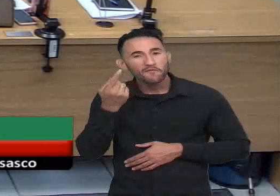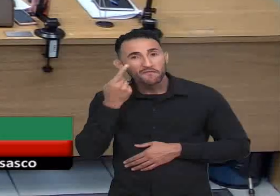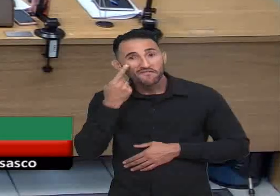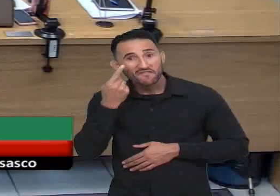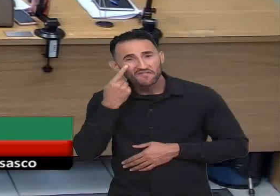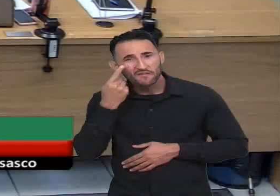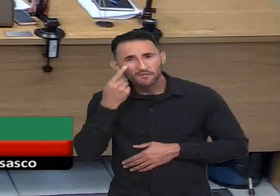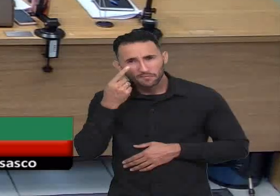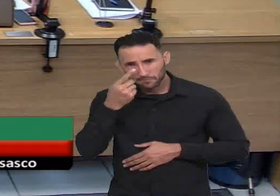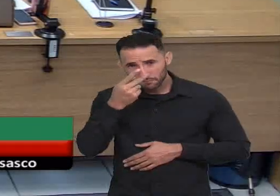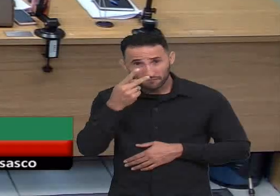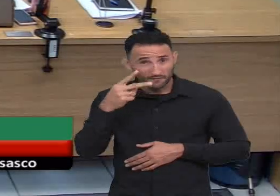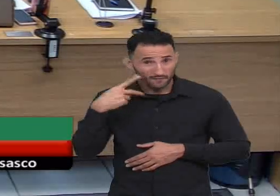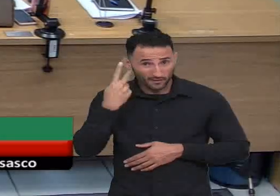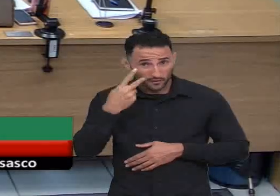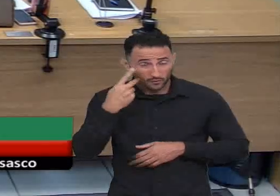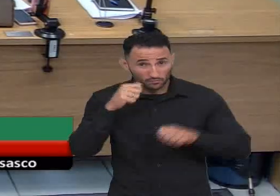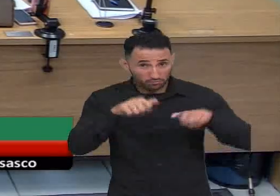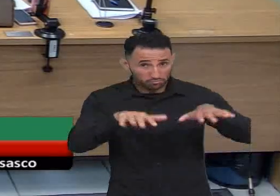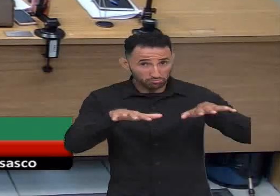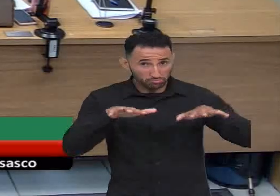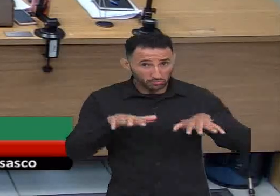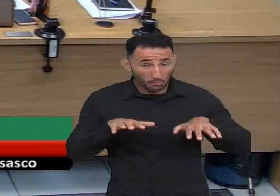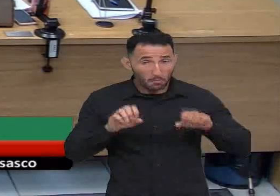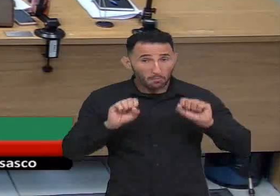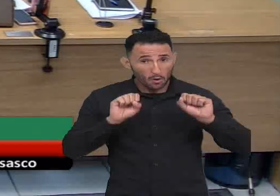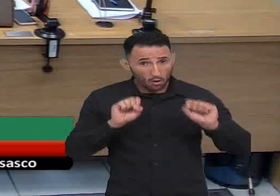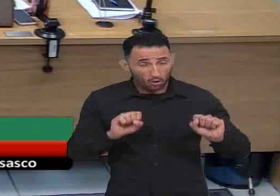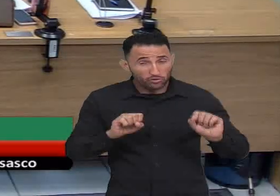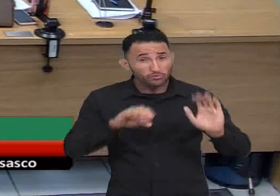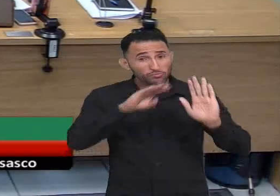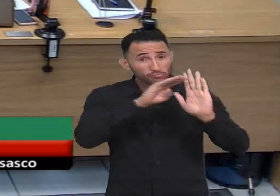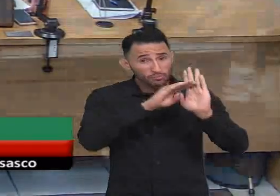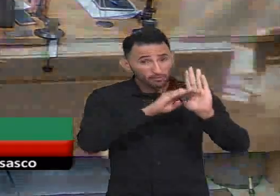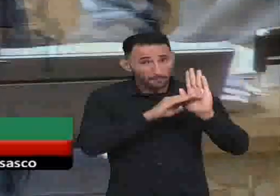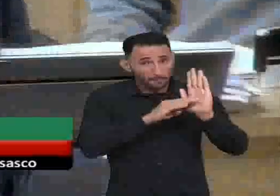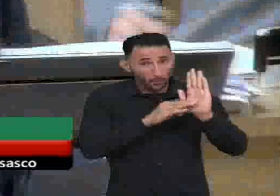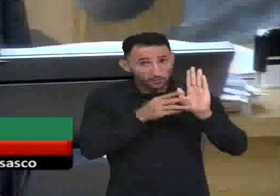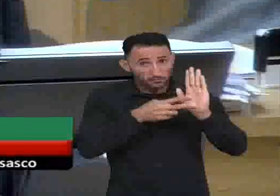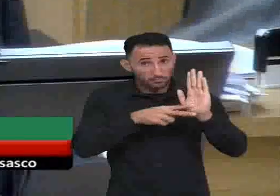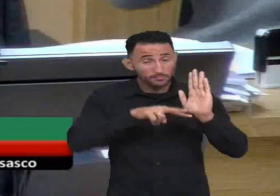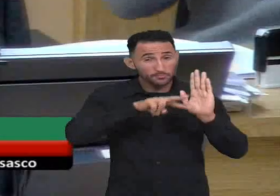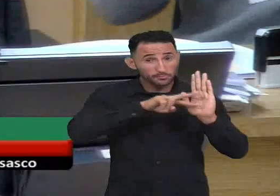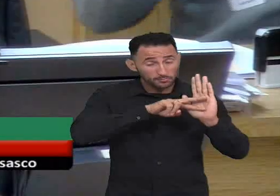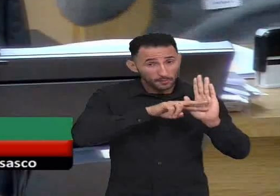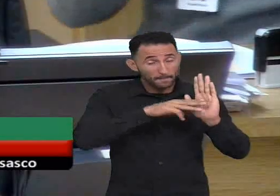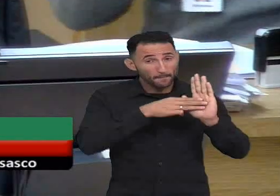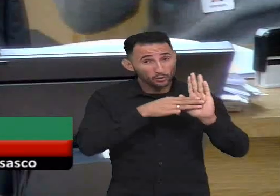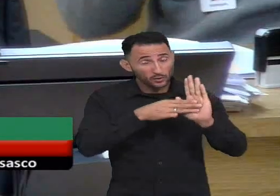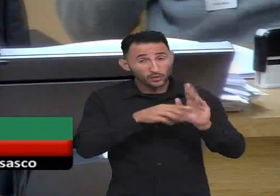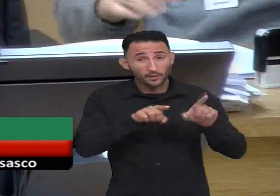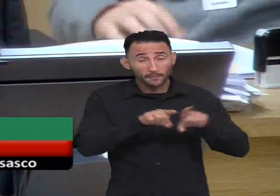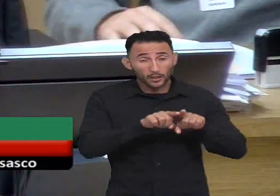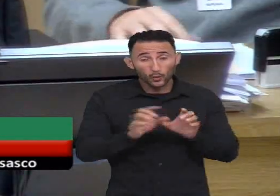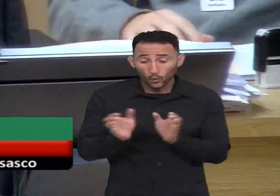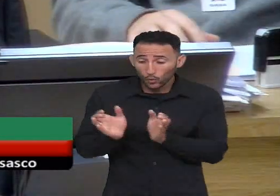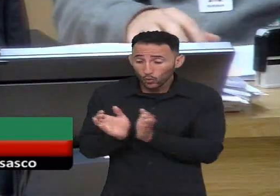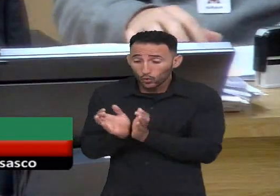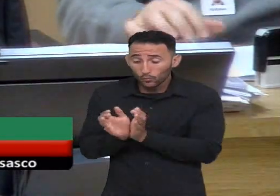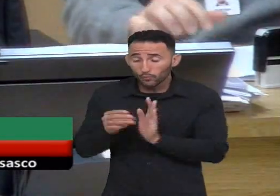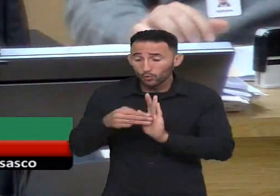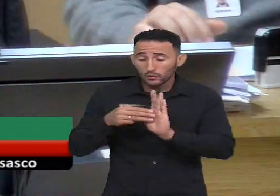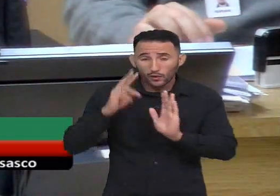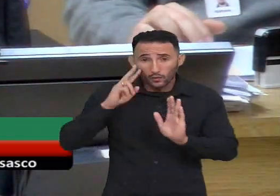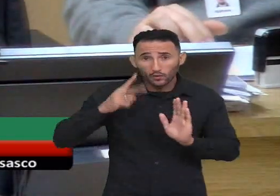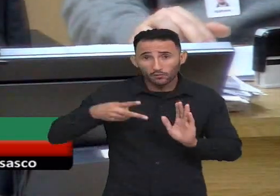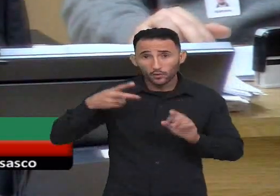consultasse o plenário para que houvesse a inversão de pauta das minhas moções e votação em bloco da moção de